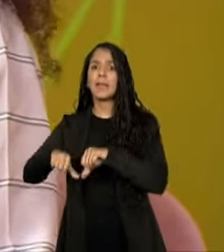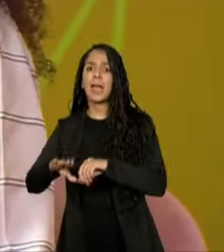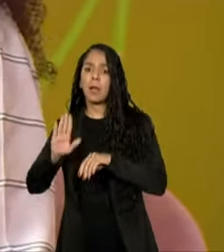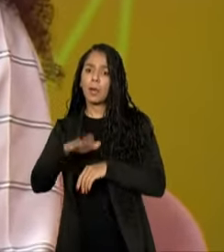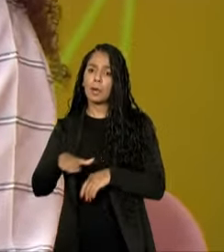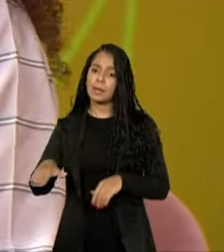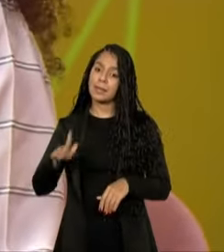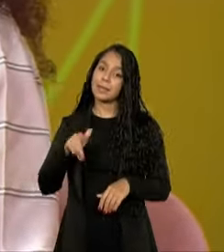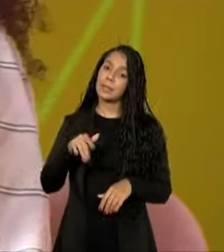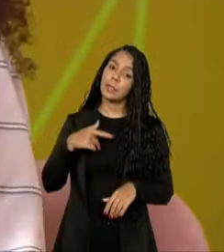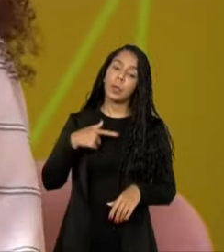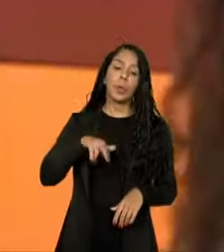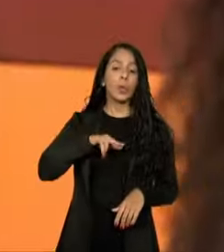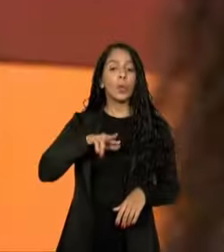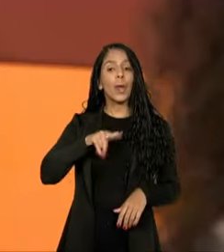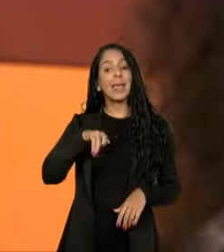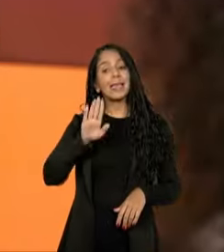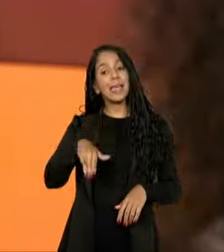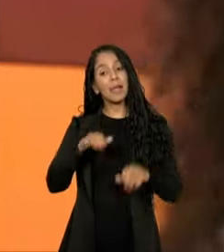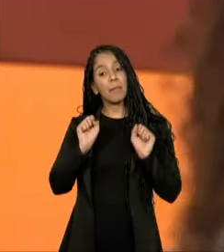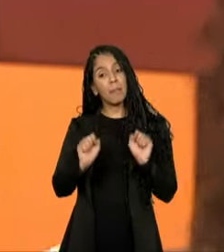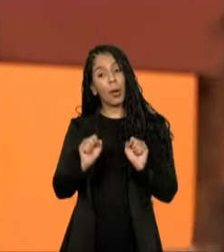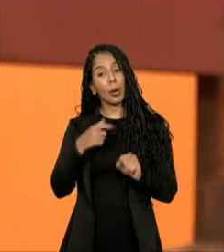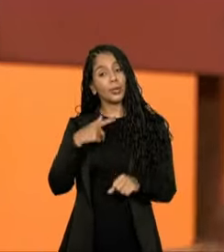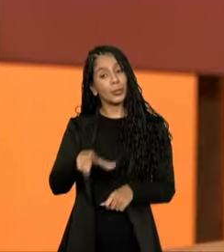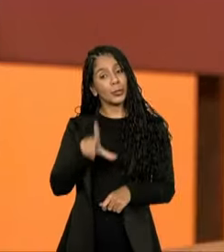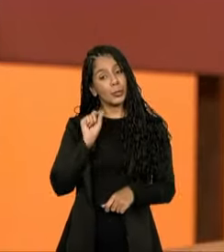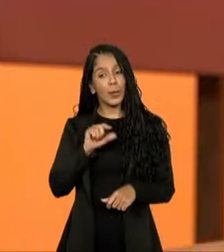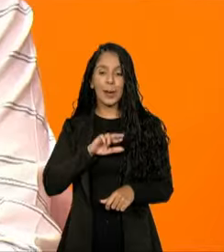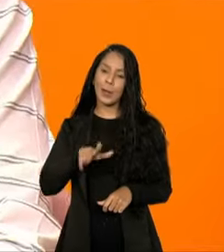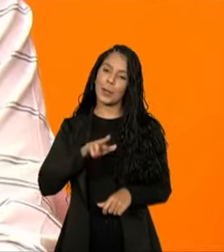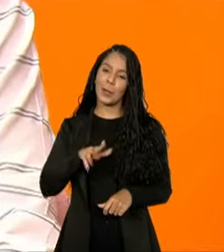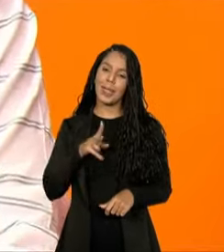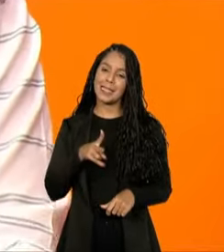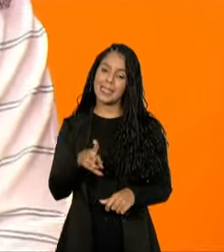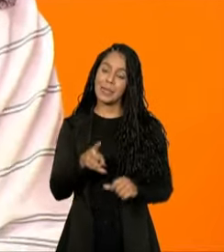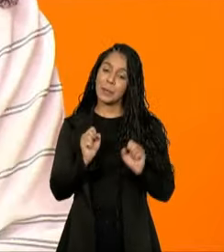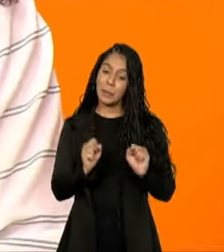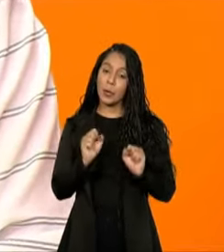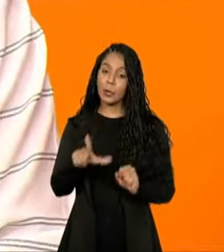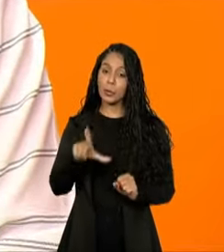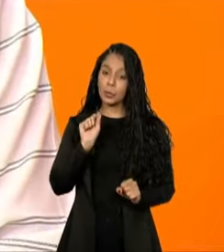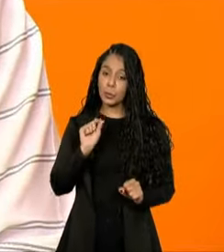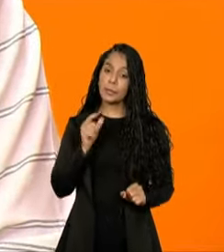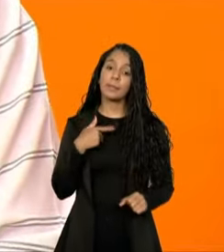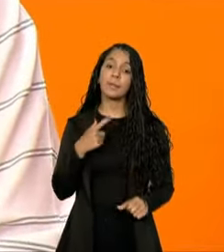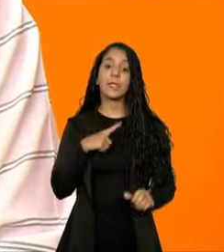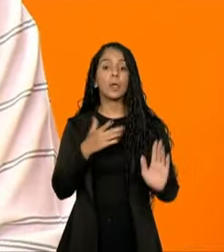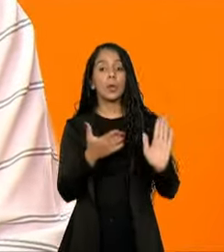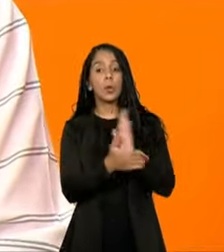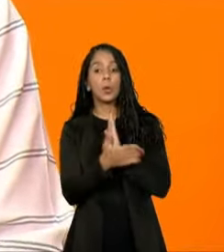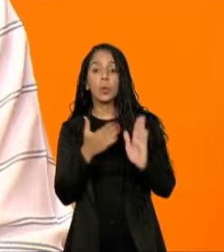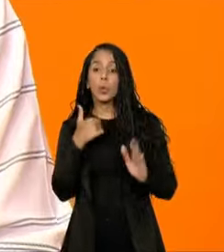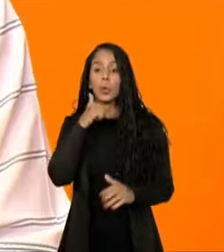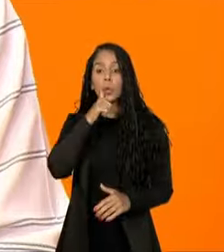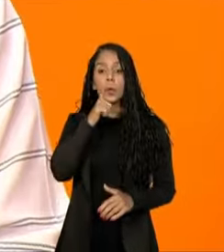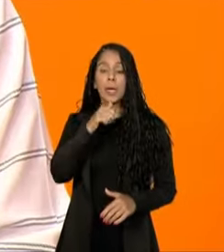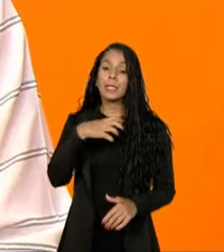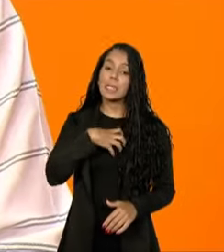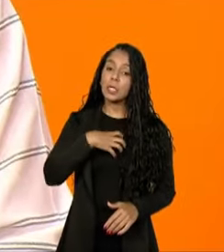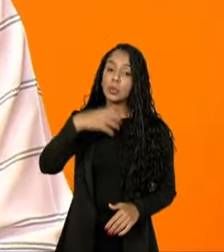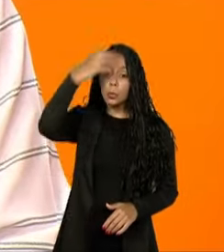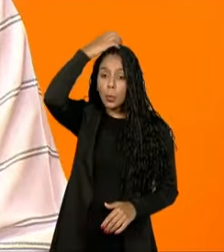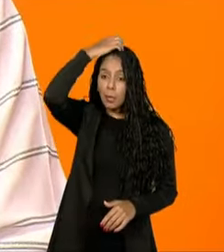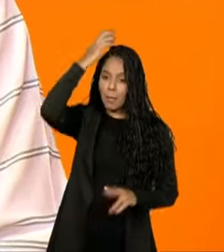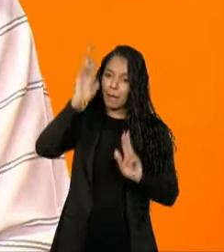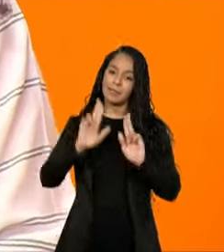pode escolher também, né? Sim, sempre, sim, claro. Nem lógico, sempre lógico. A gente pode escolher. Mas, assim, existem algumas mulheres que se sentem culpadas por isso, né?